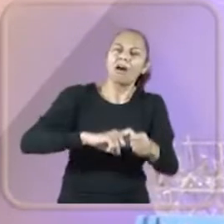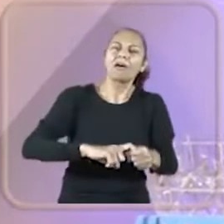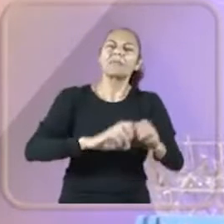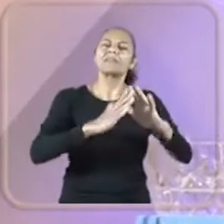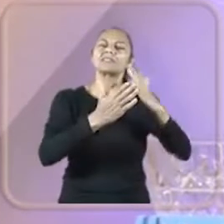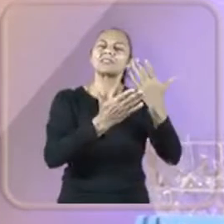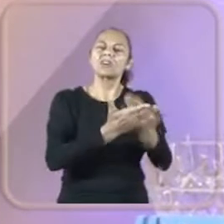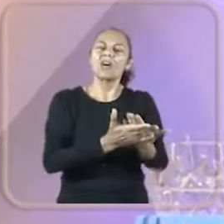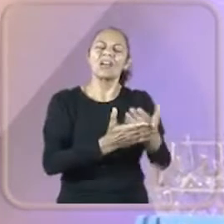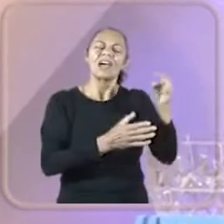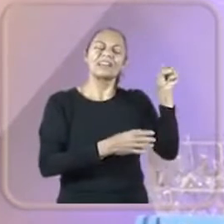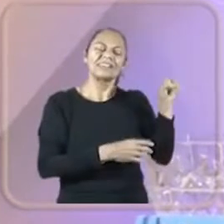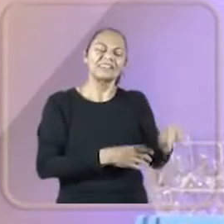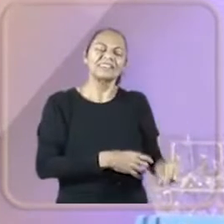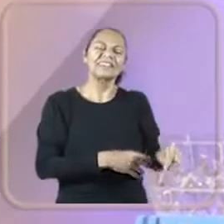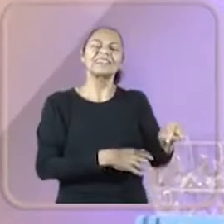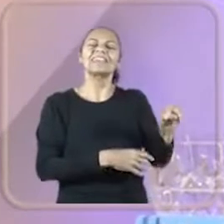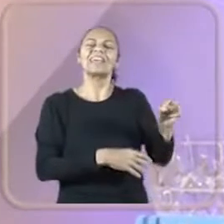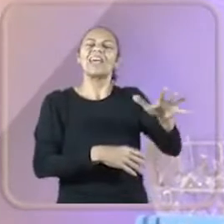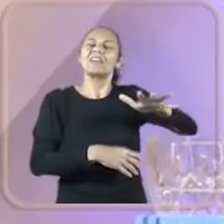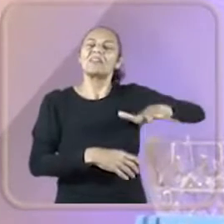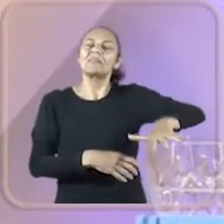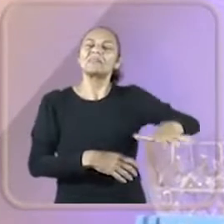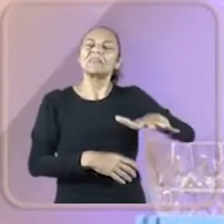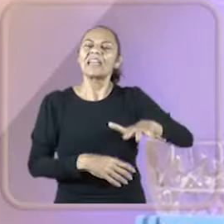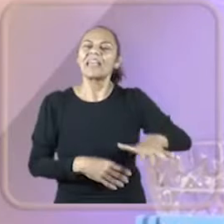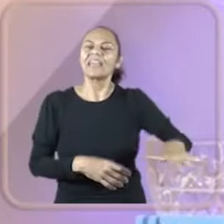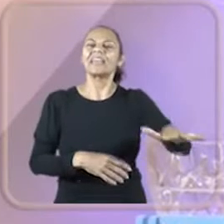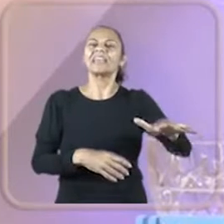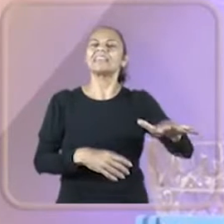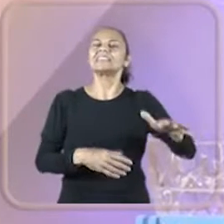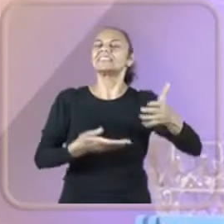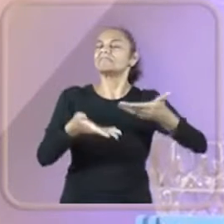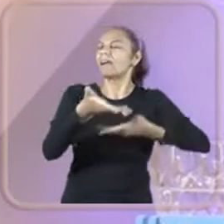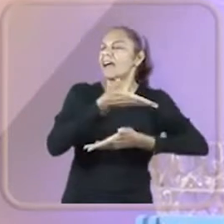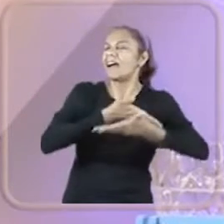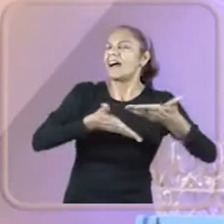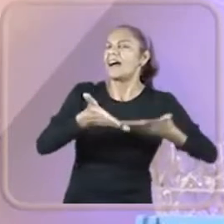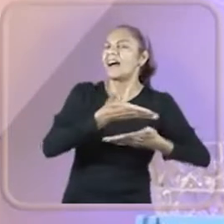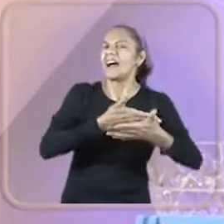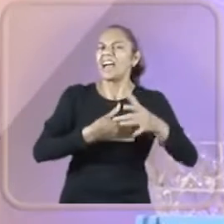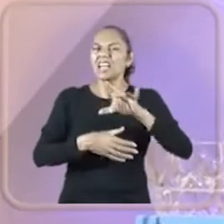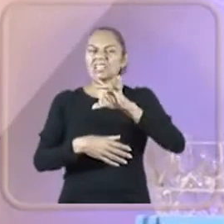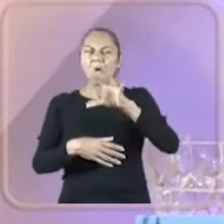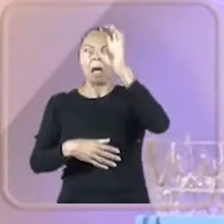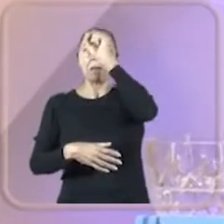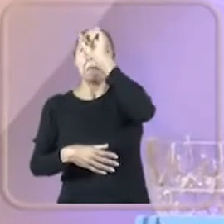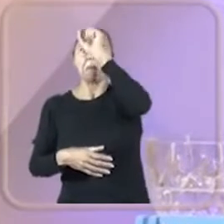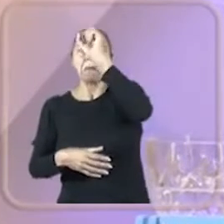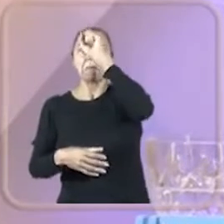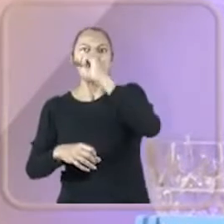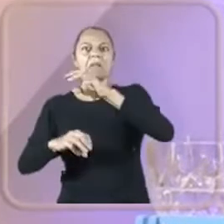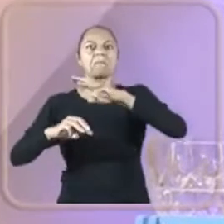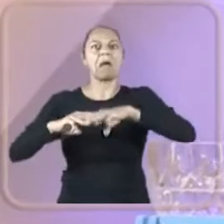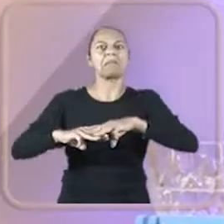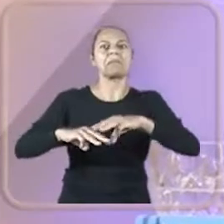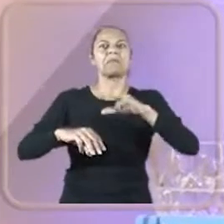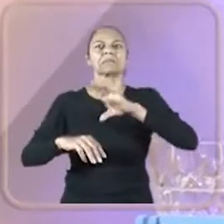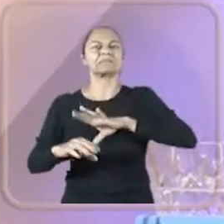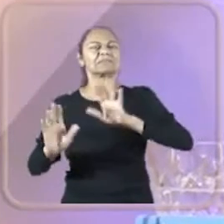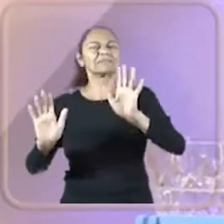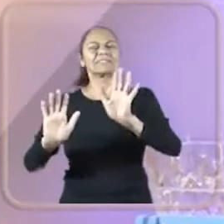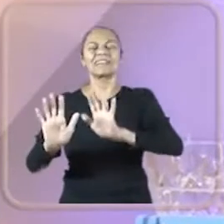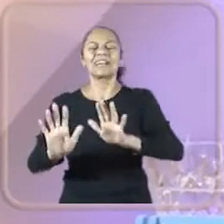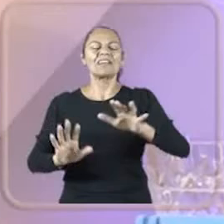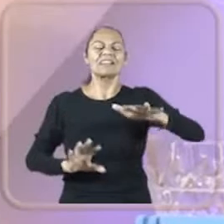queiram estar na escola, que eles entendam que a escola é um lugar de escuta, de uma escuta ativa, não é só para aprender português e matemática, vai muito